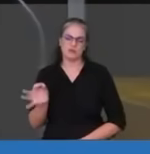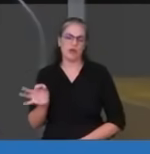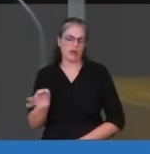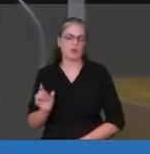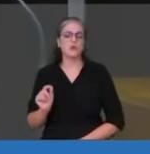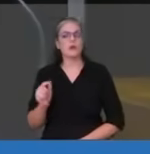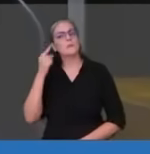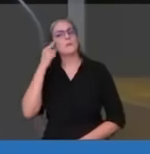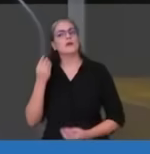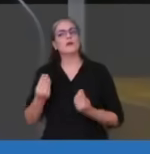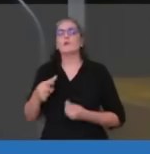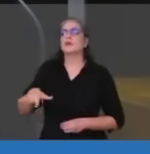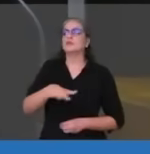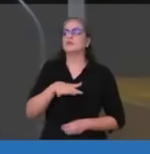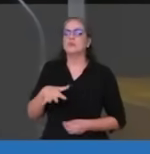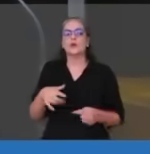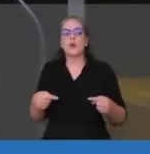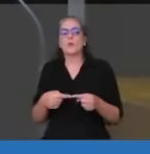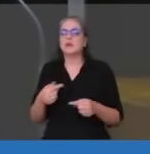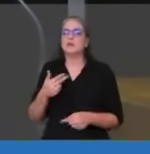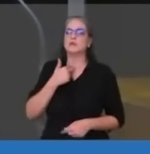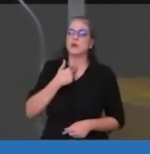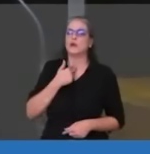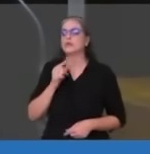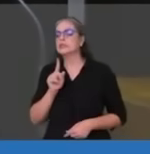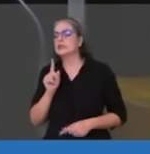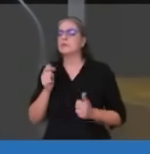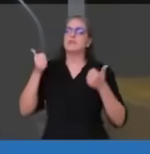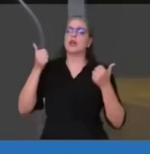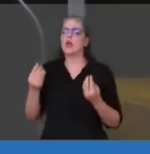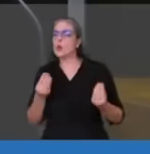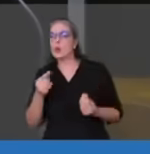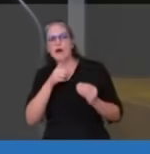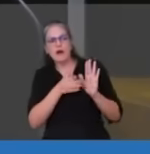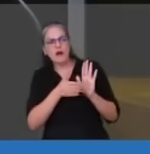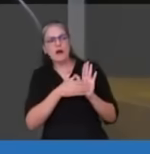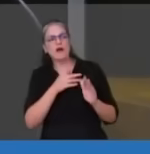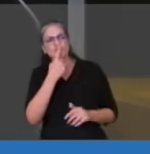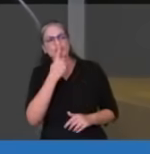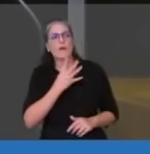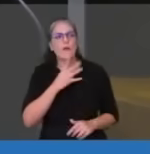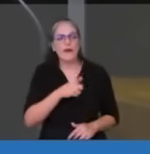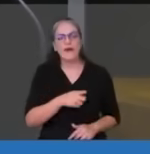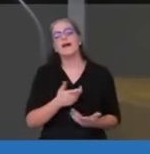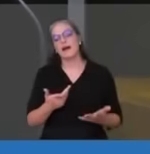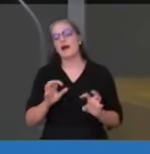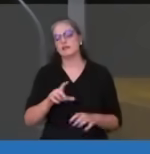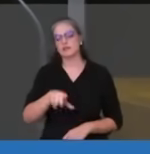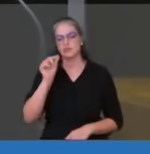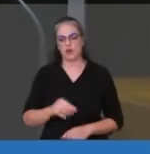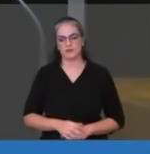na administração local no que pode melhorar a sua vida ali onde estão os representantes mais próximos da população